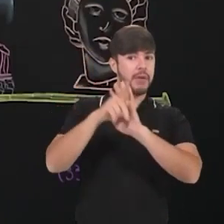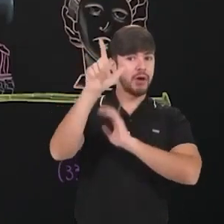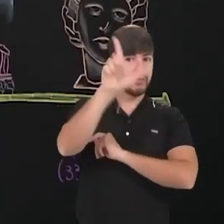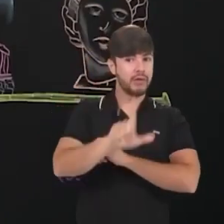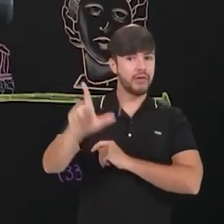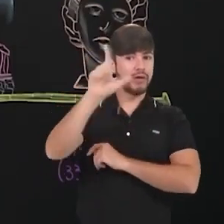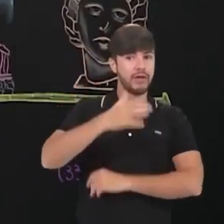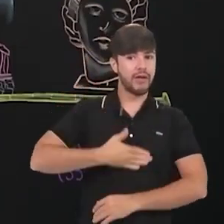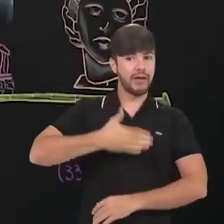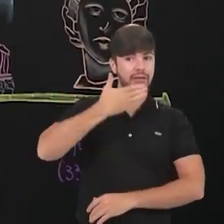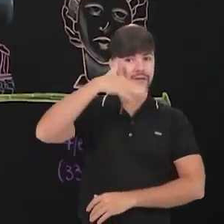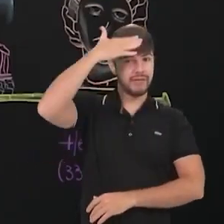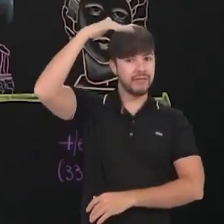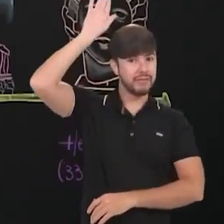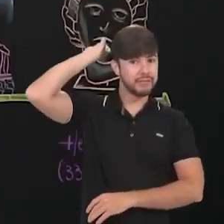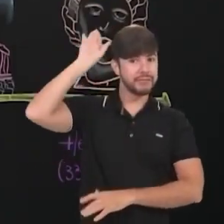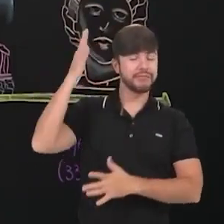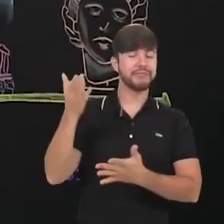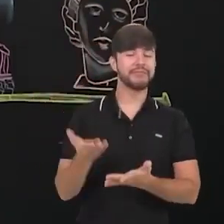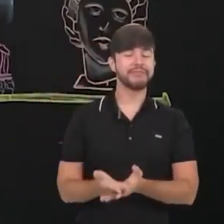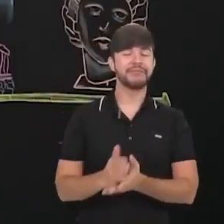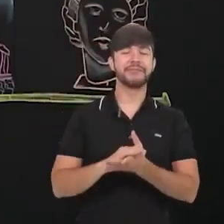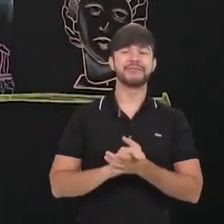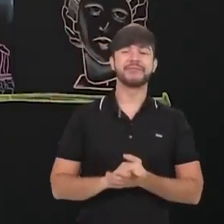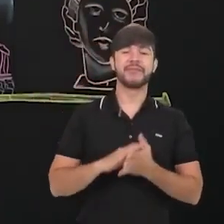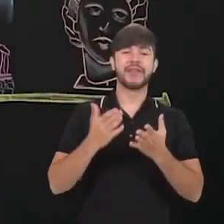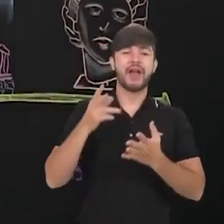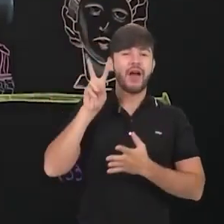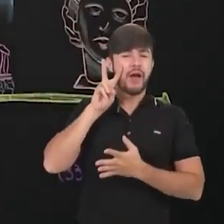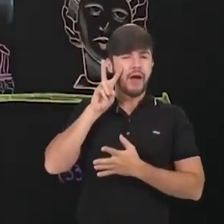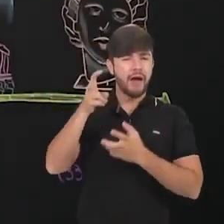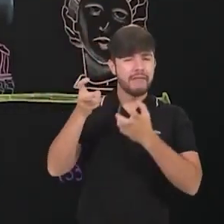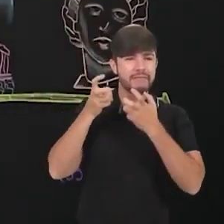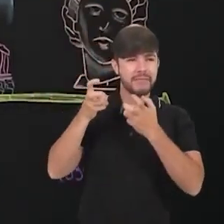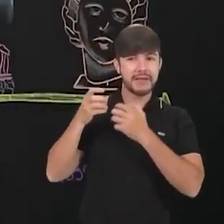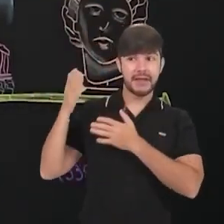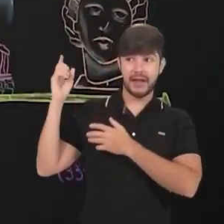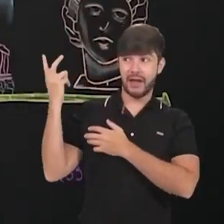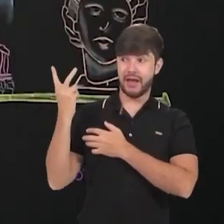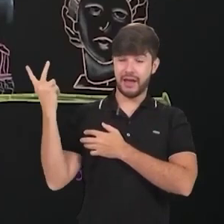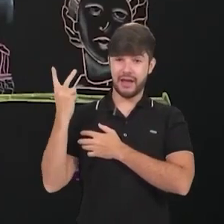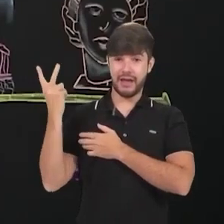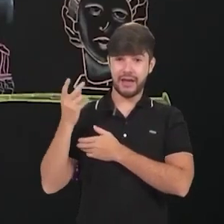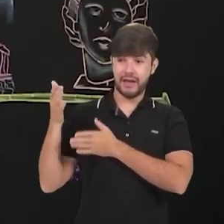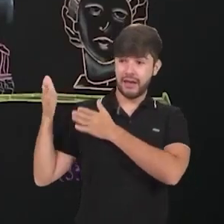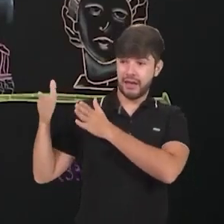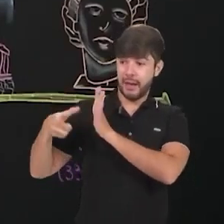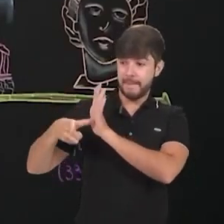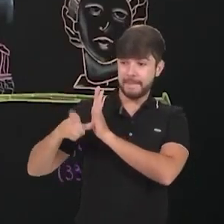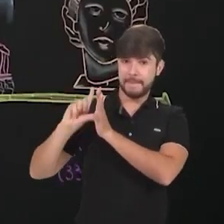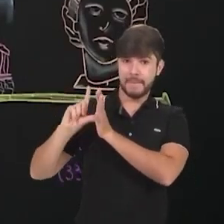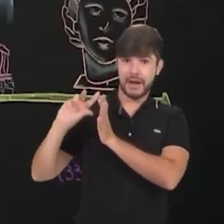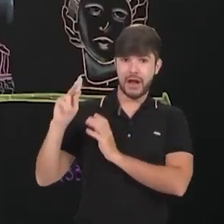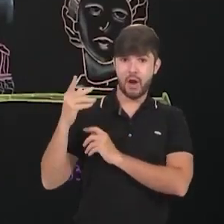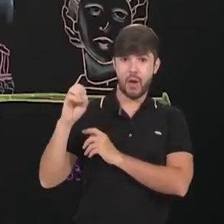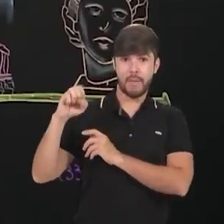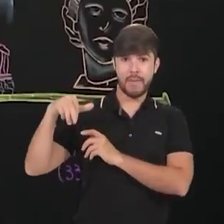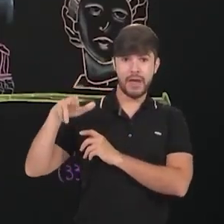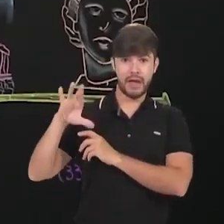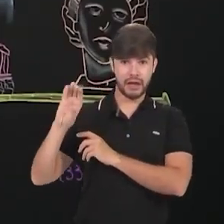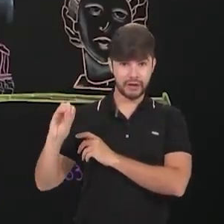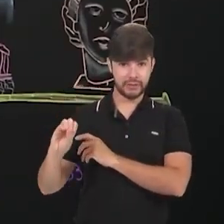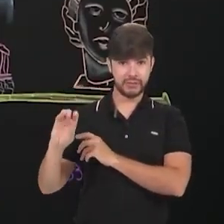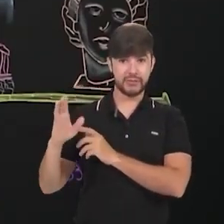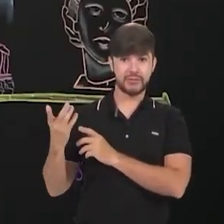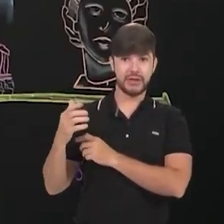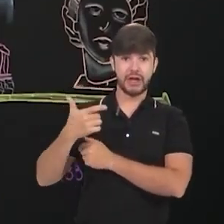no Ocidente. Isso é muito importante. Tanto que, olha a divisão, o período que é chamado de pré-homérico, que iria mais ou